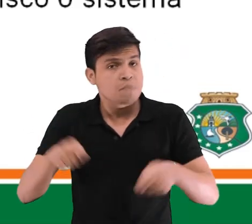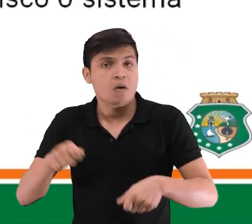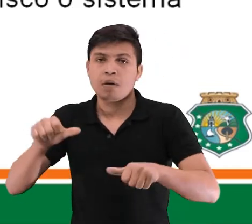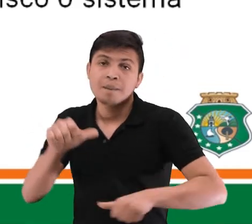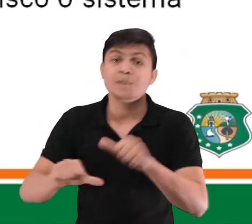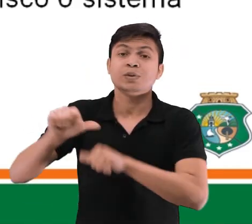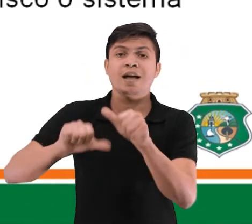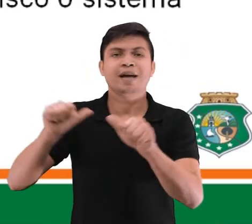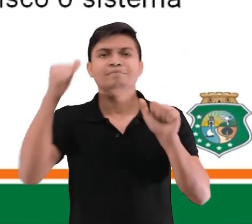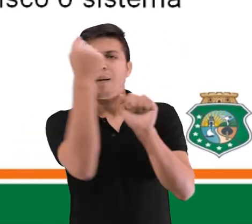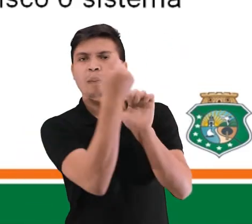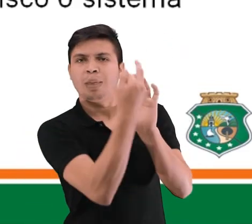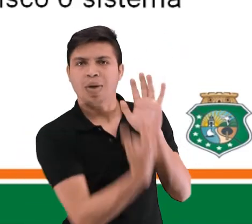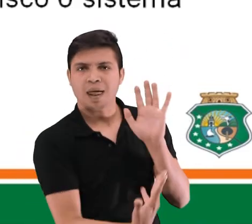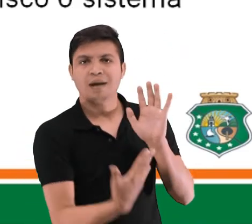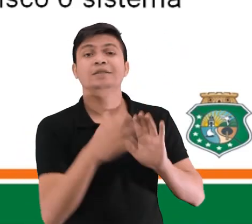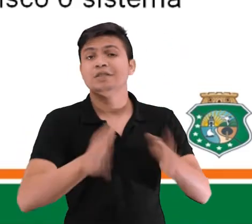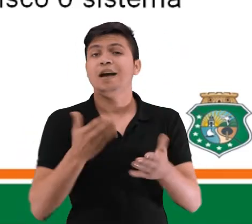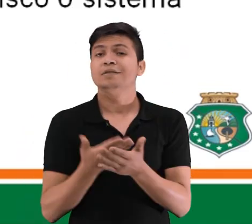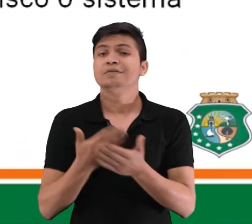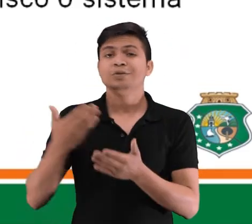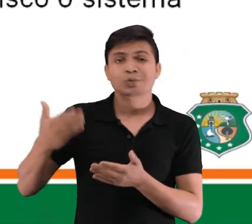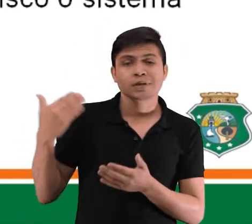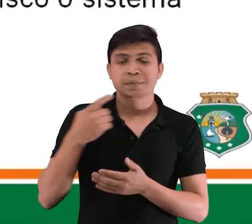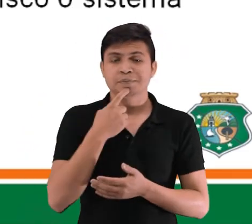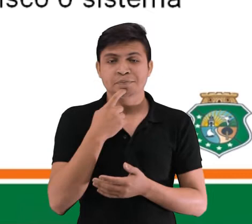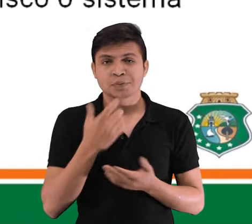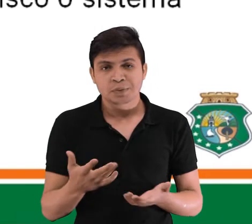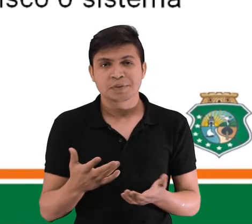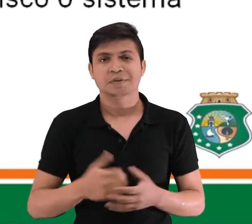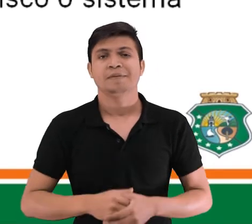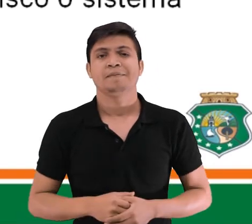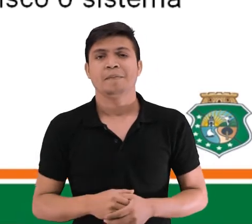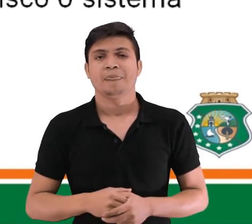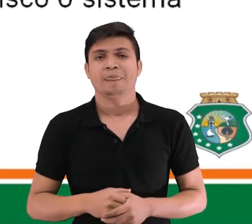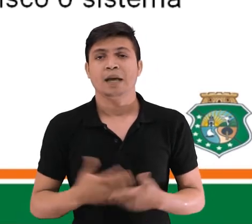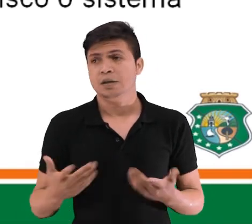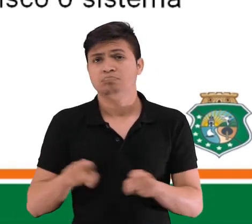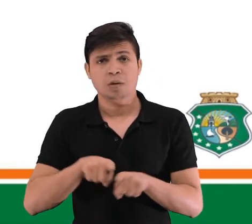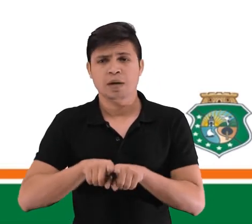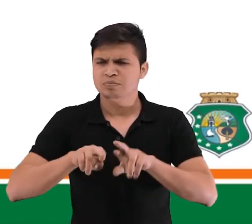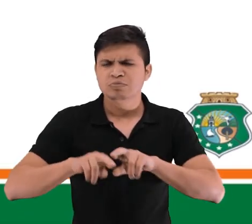essas opções que nós já falamos agora há pouco, entre outras.